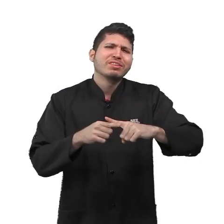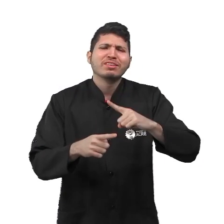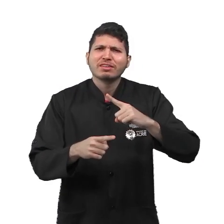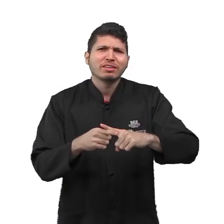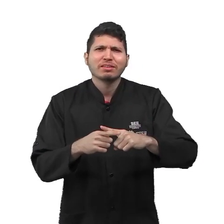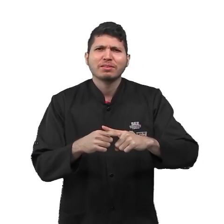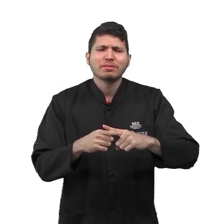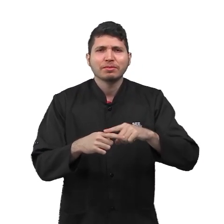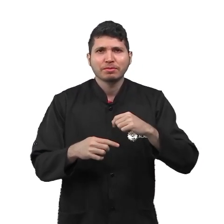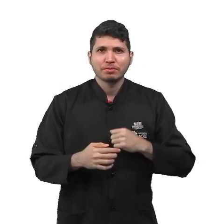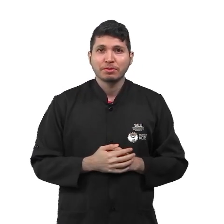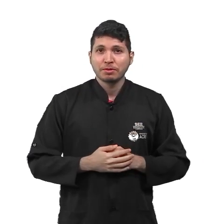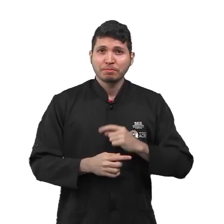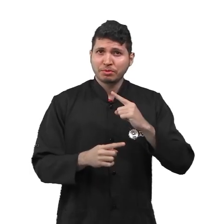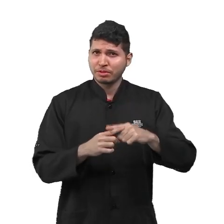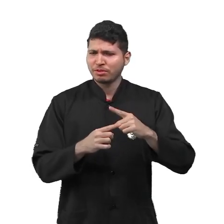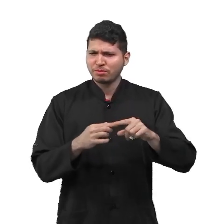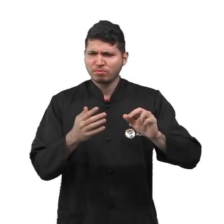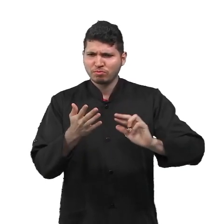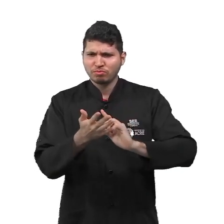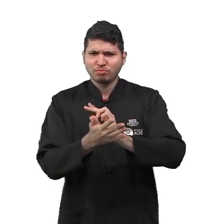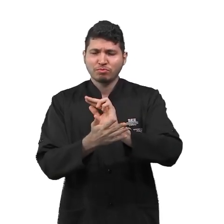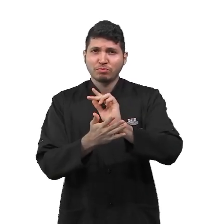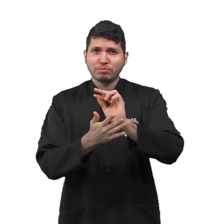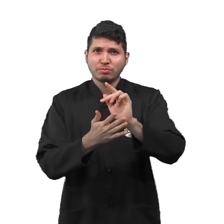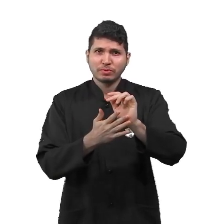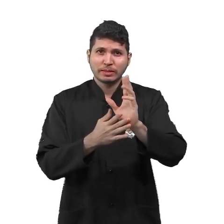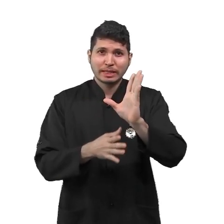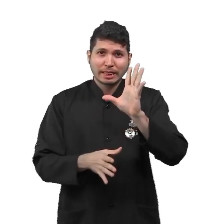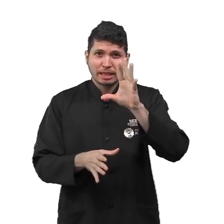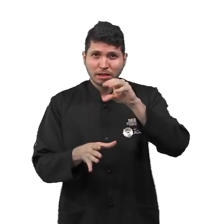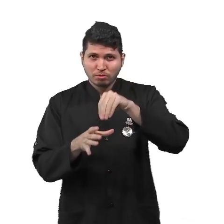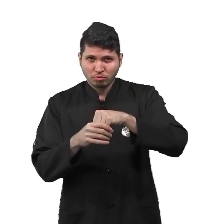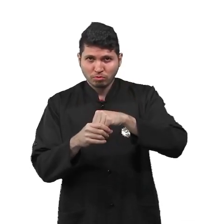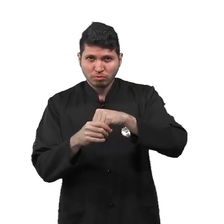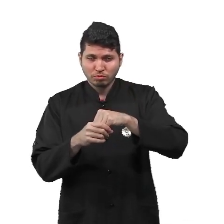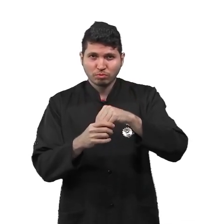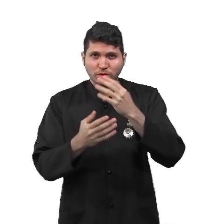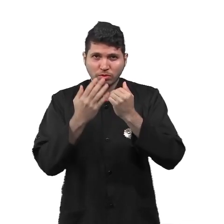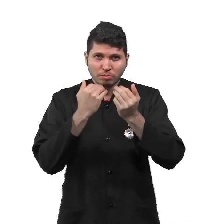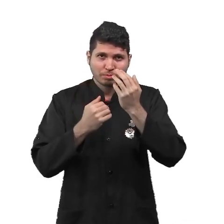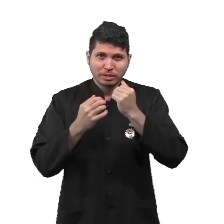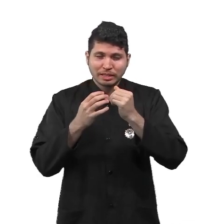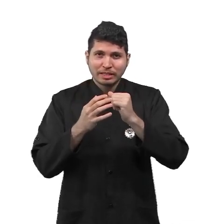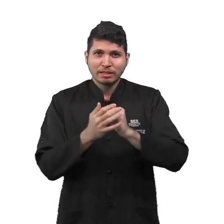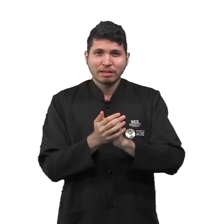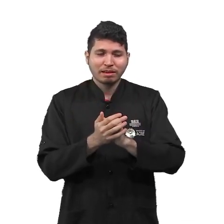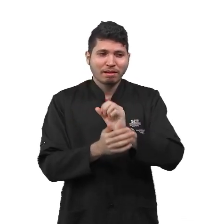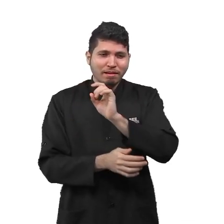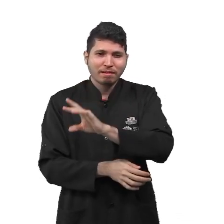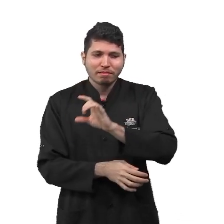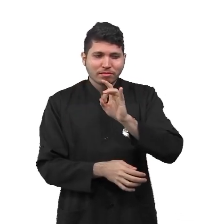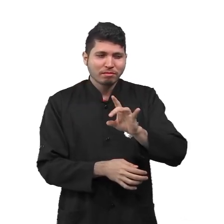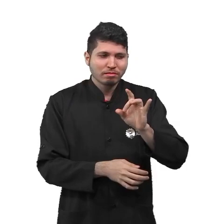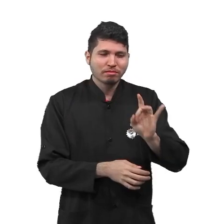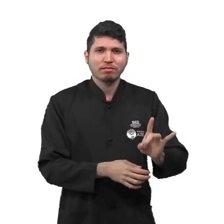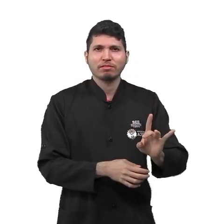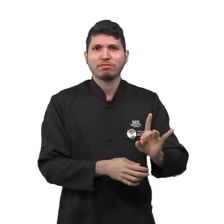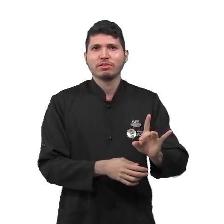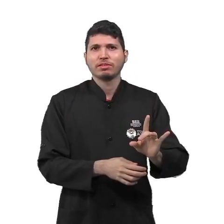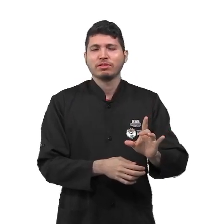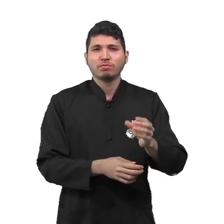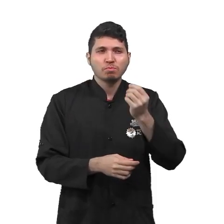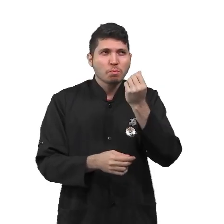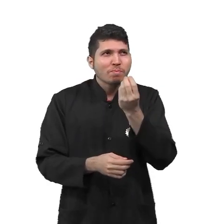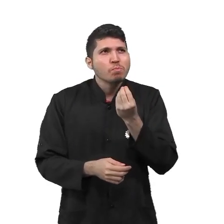Porque há uma diversidade de composições ali dos alimentos. Então, cada um dos alimentos ele vai ter um sabor